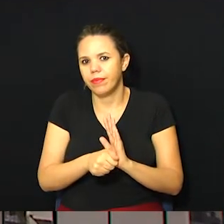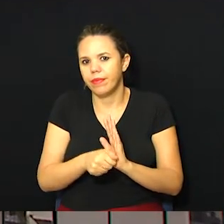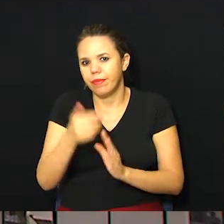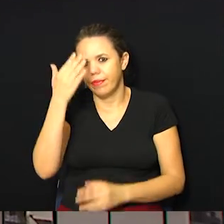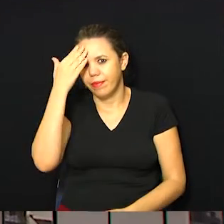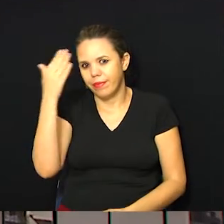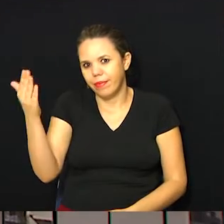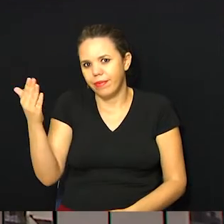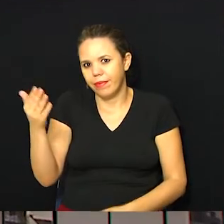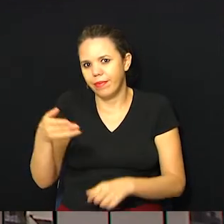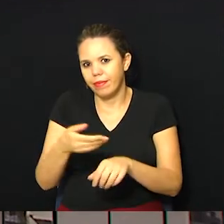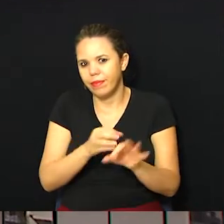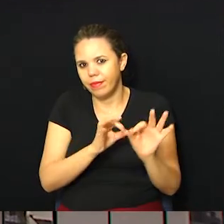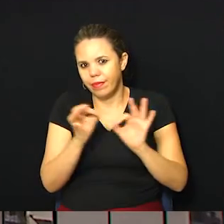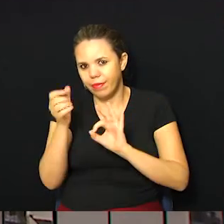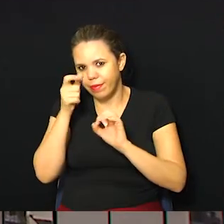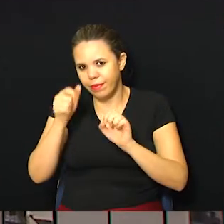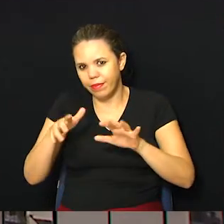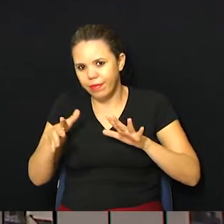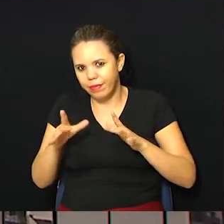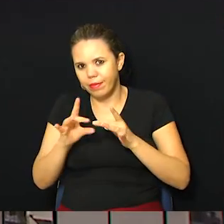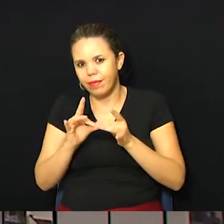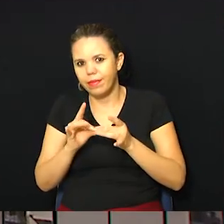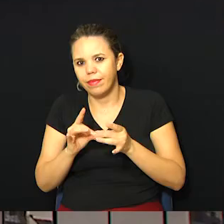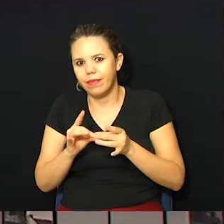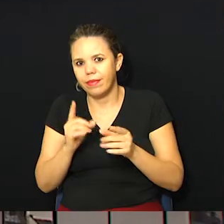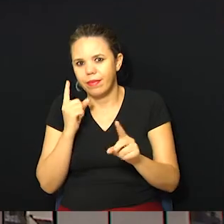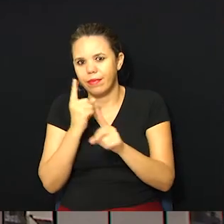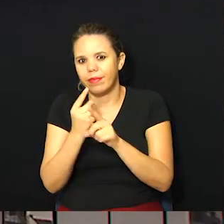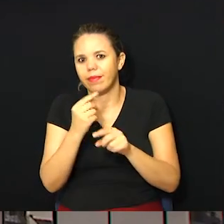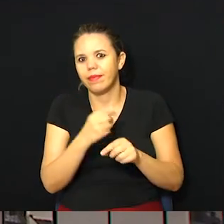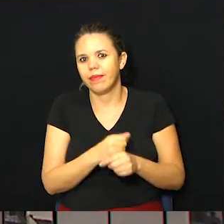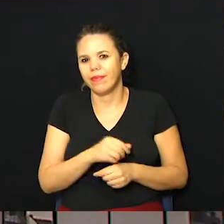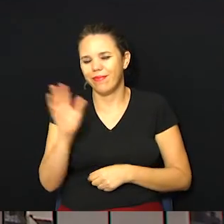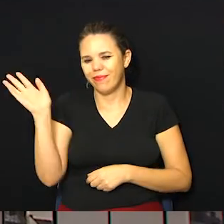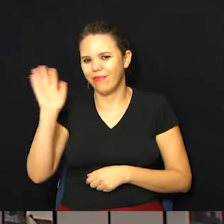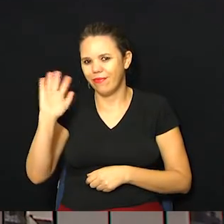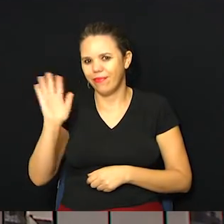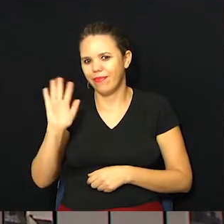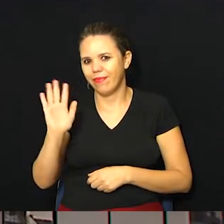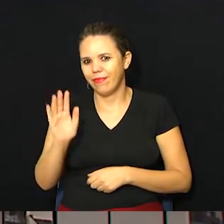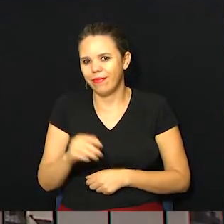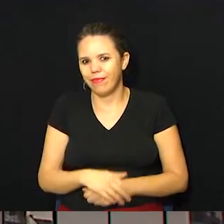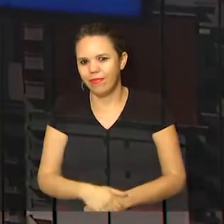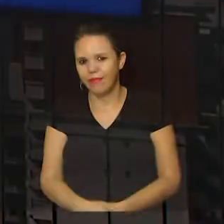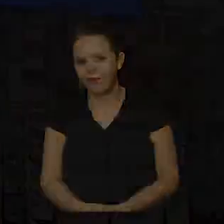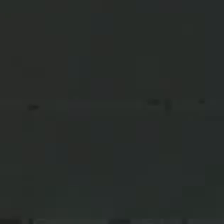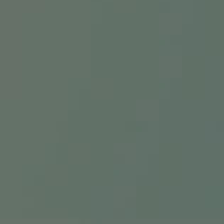companhia, pela sua parceria. Eu te vejo na próxima edição. Fique bem e até. Tchau.